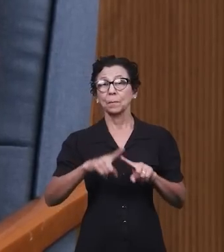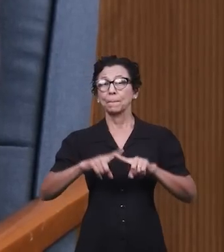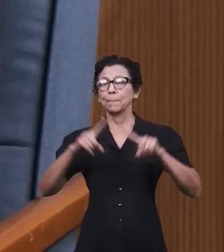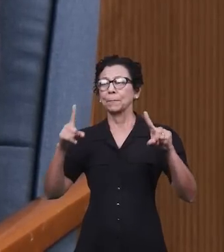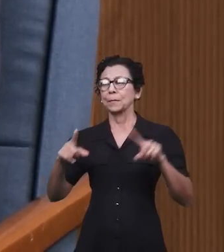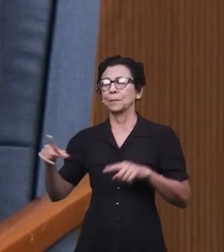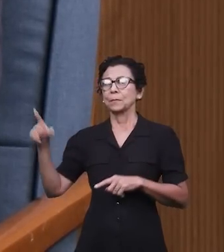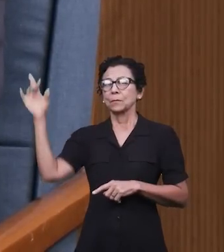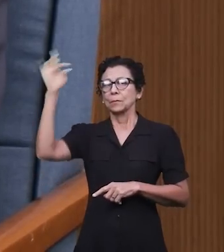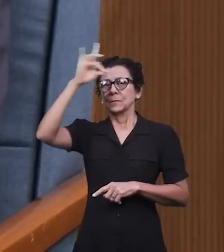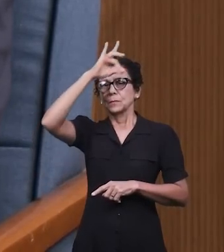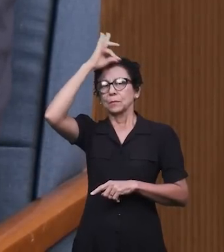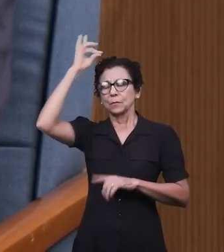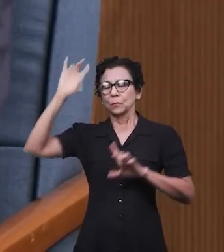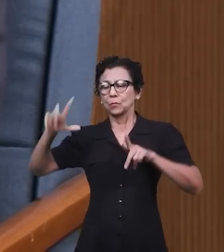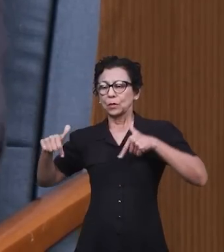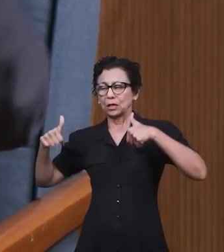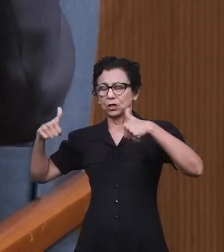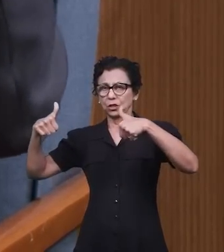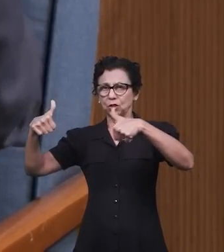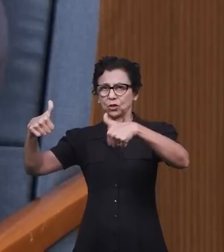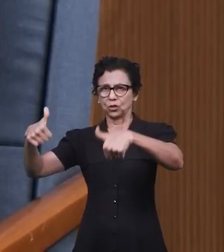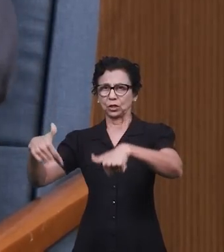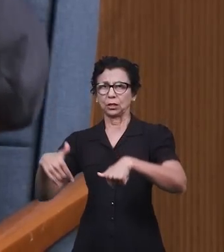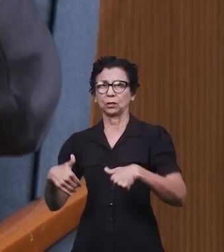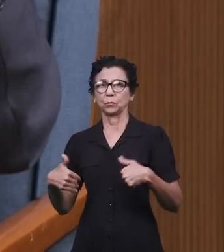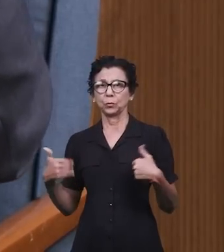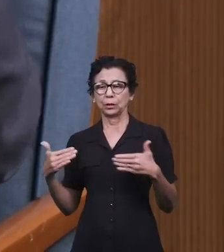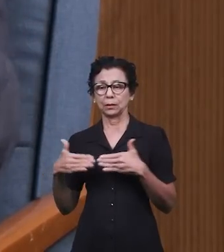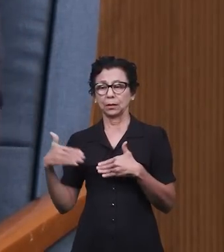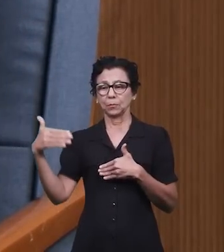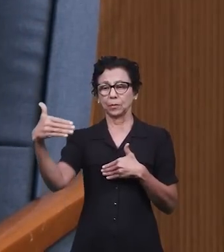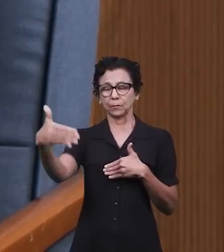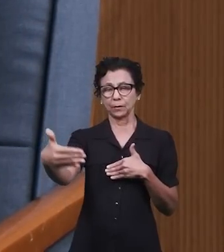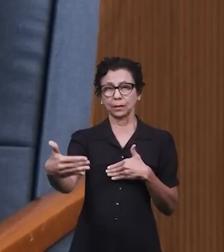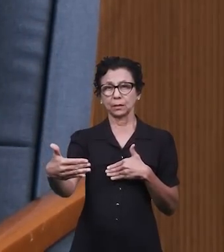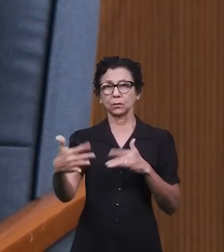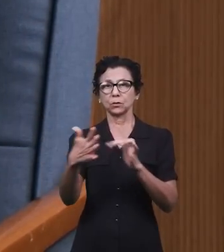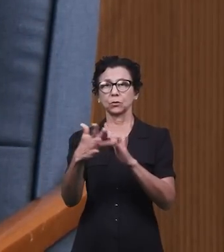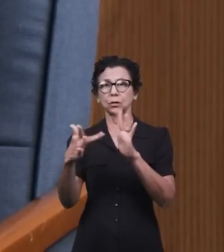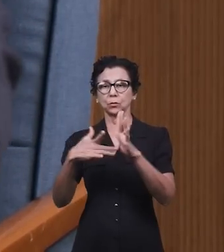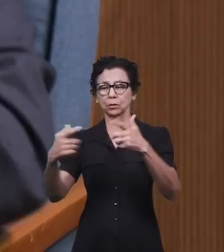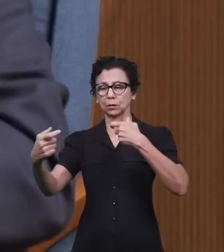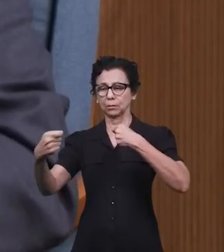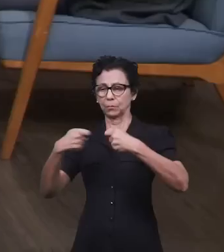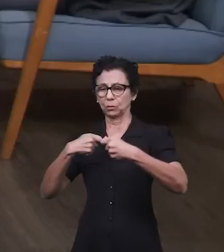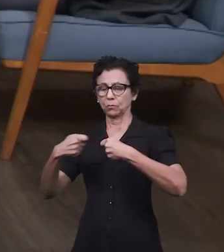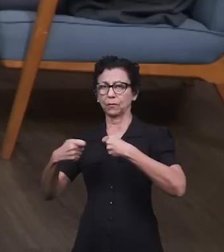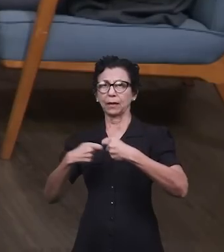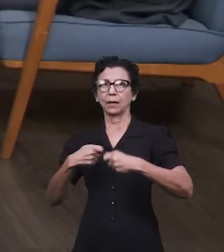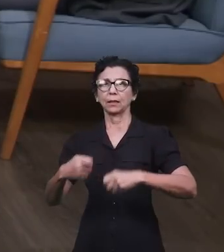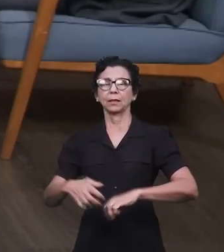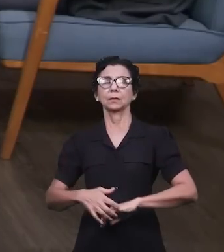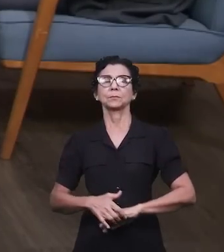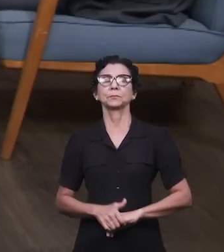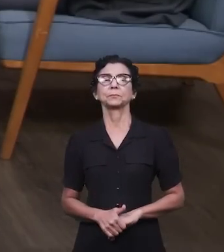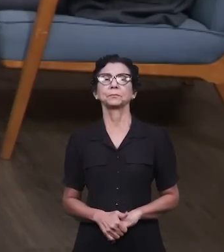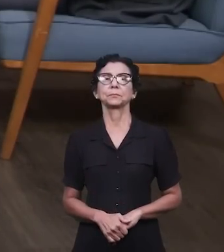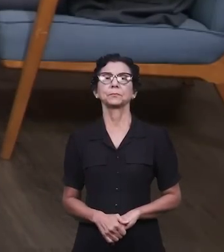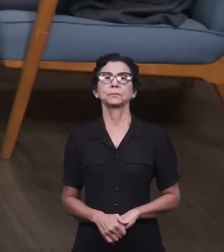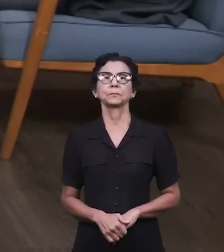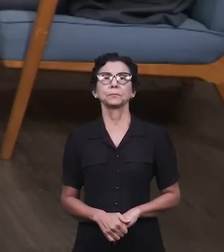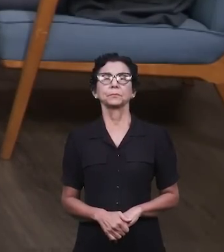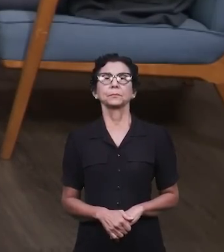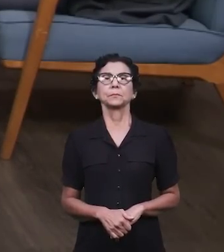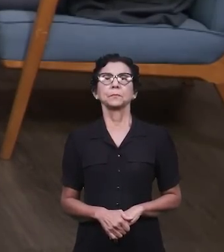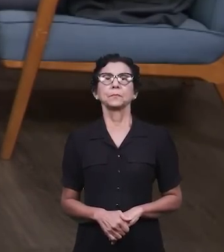eu, mas Cristo vive em mim, Ele me dirige, me governa, é Ele que me conduz. Louvado seja o nome do